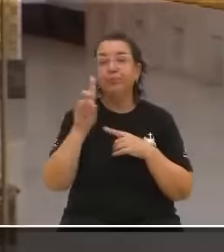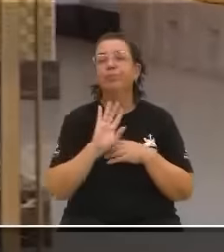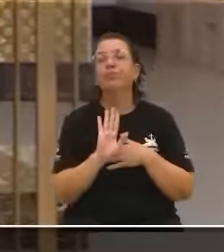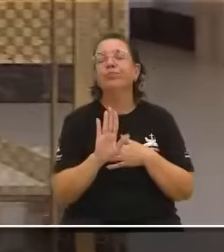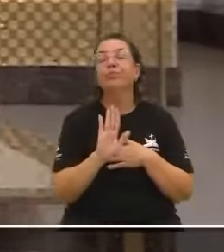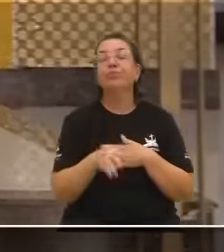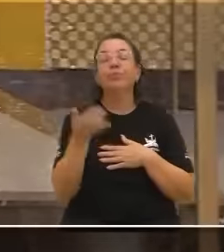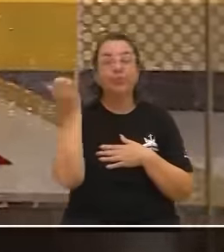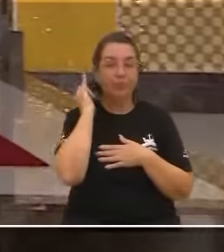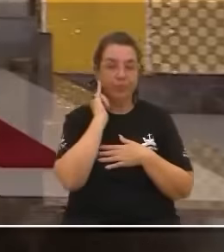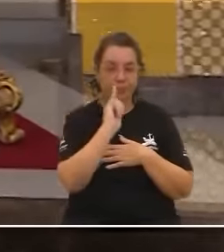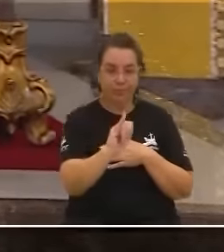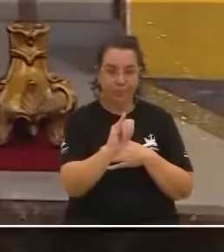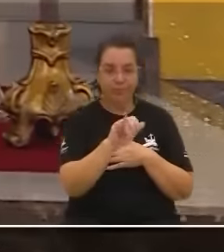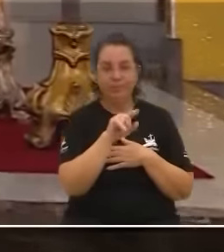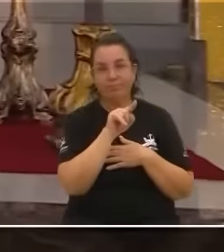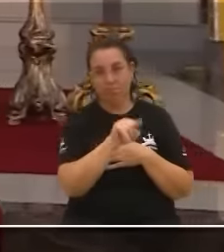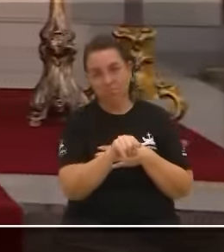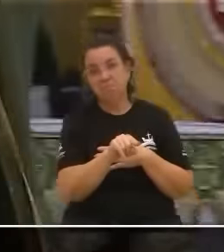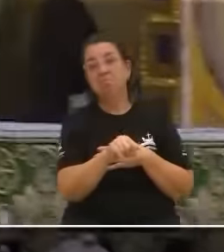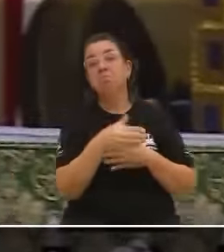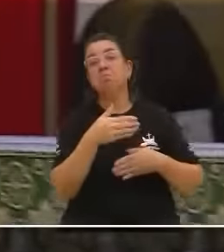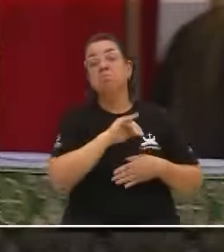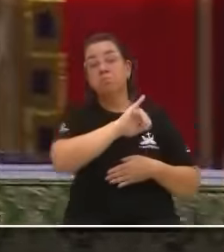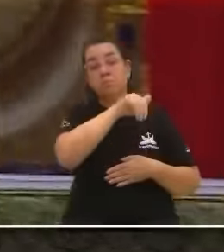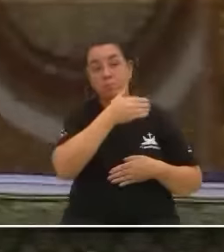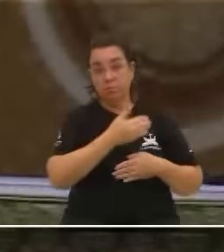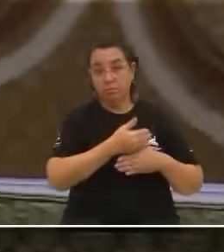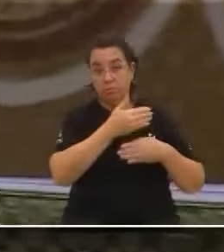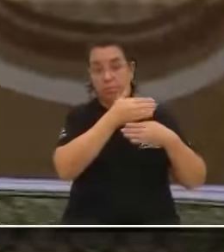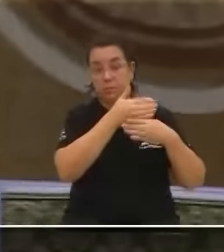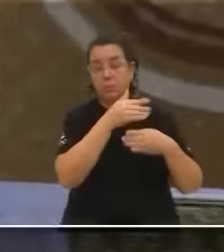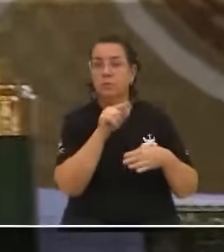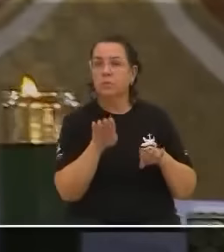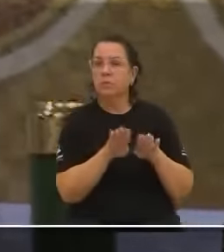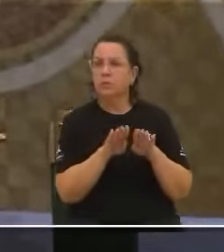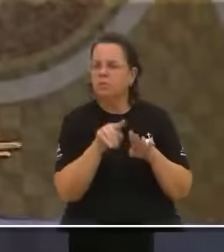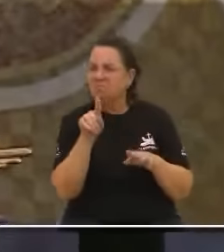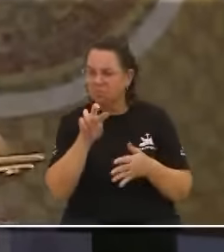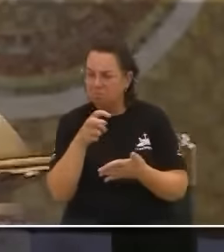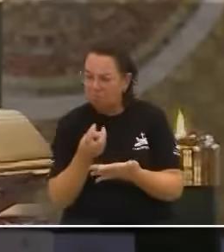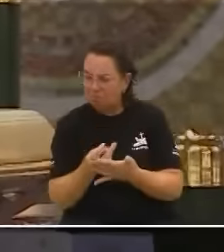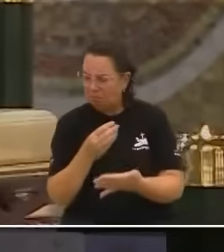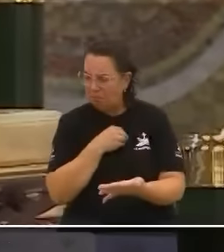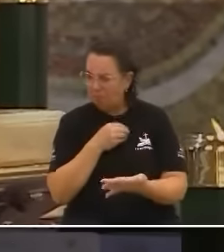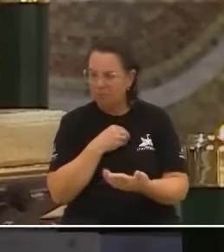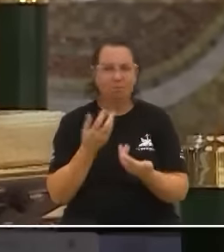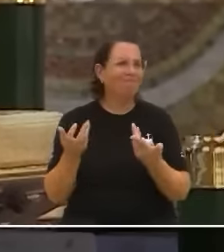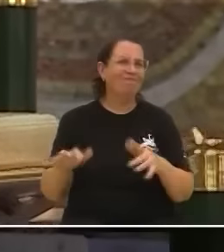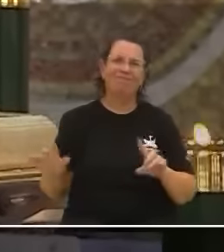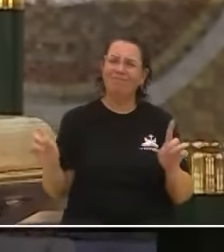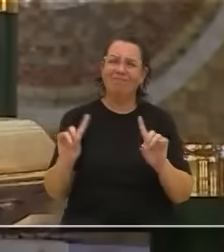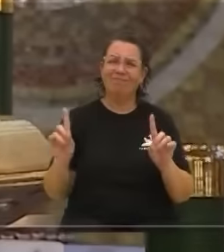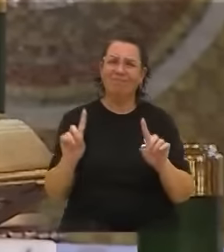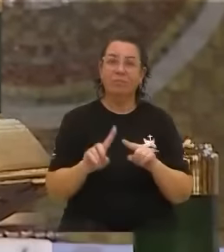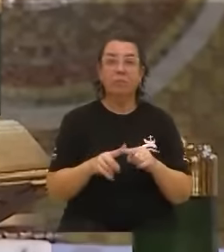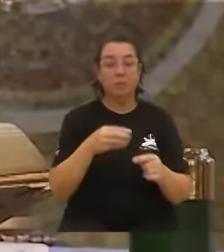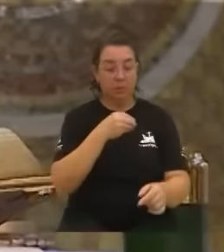o profeta também, ele não quer a morte do pecador, mas quer que o